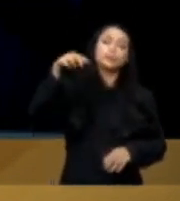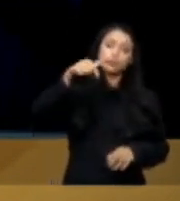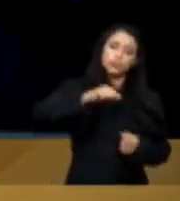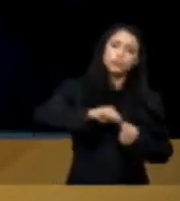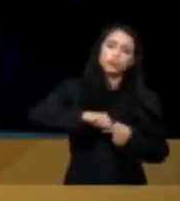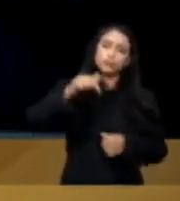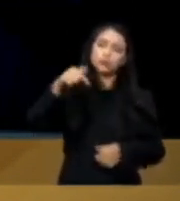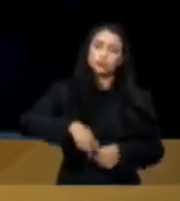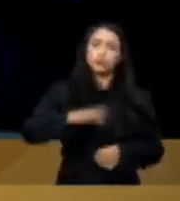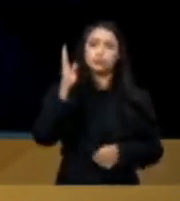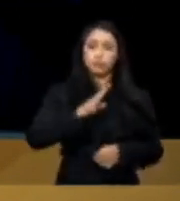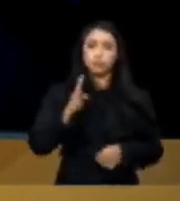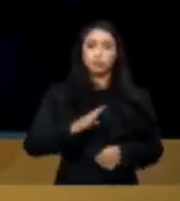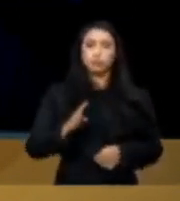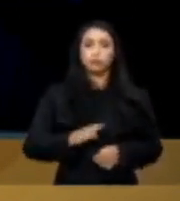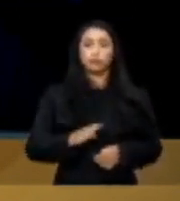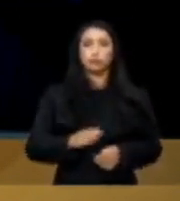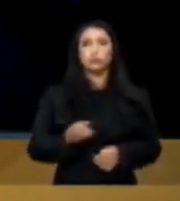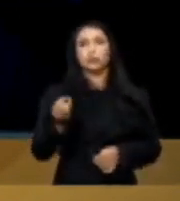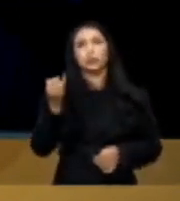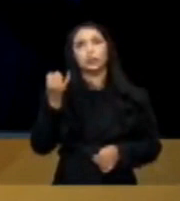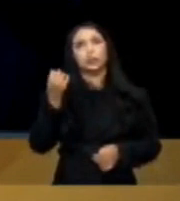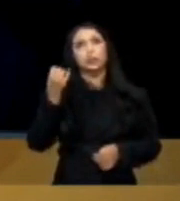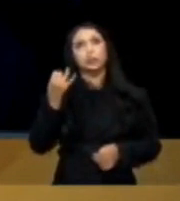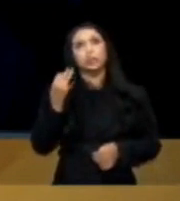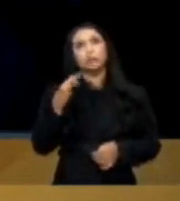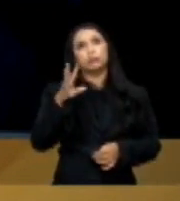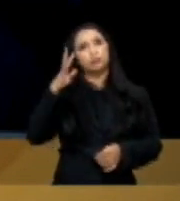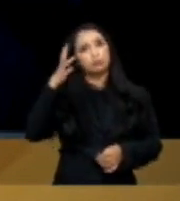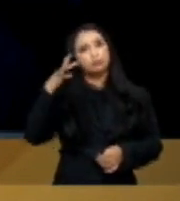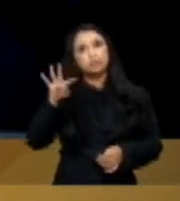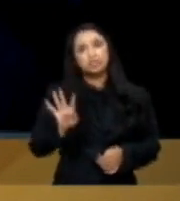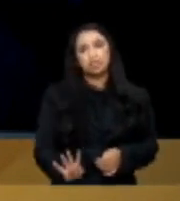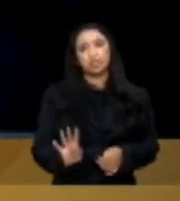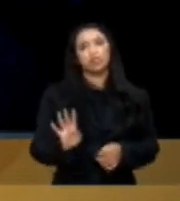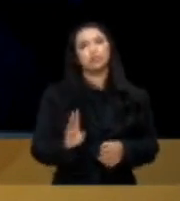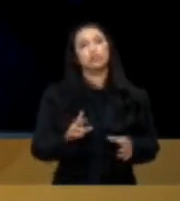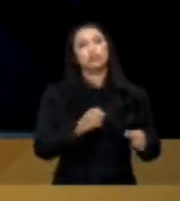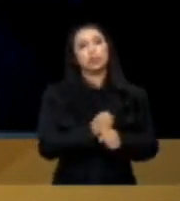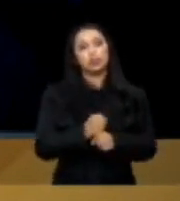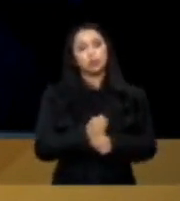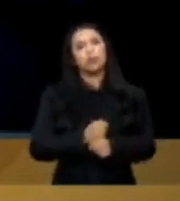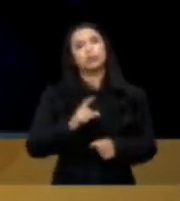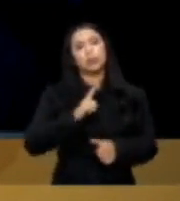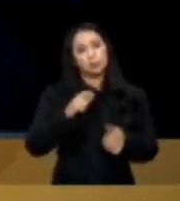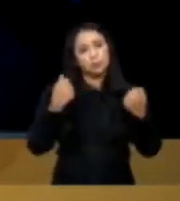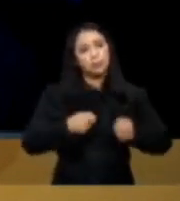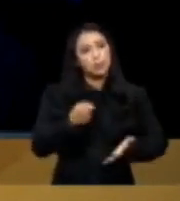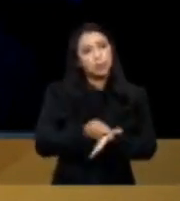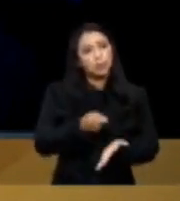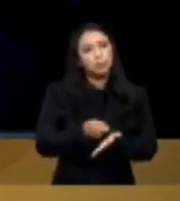brasileiros durante um número determinado de dias por ano, sob pena da incidência de sanções administrativas. O